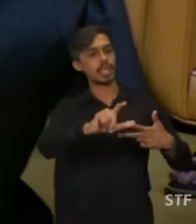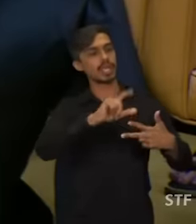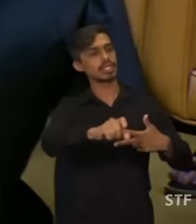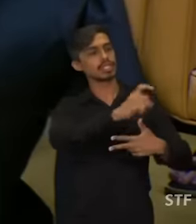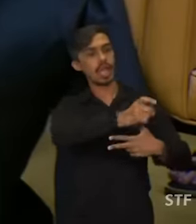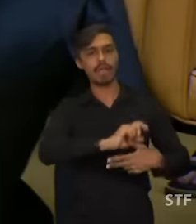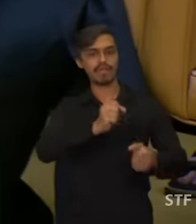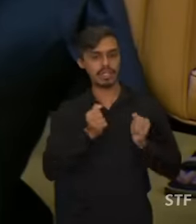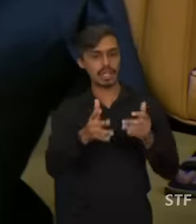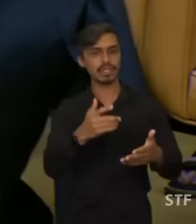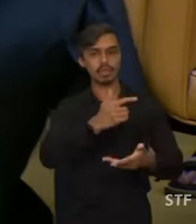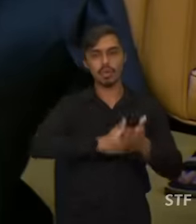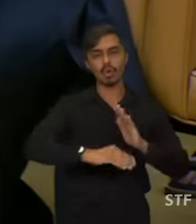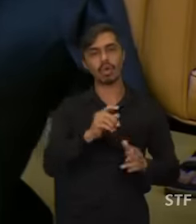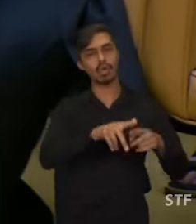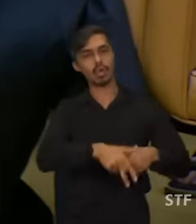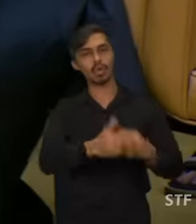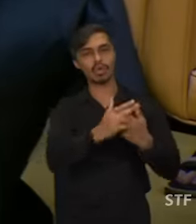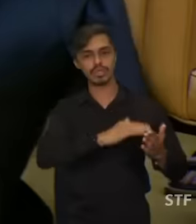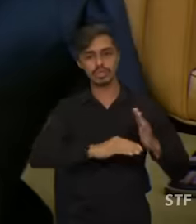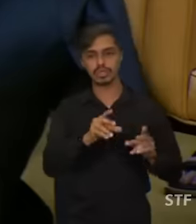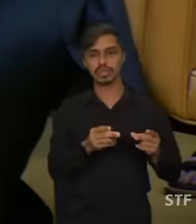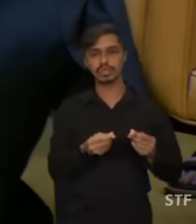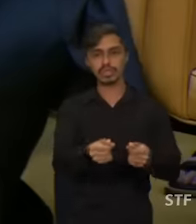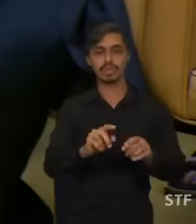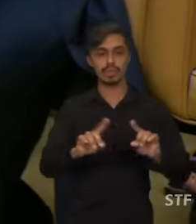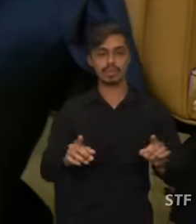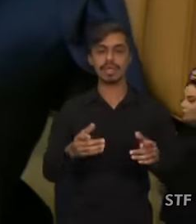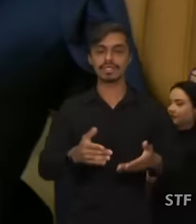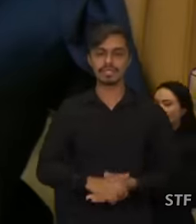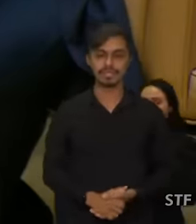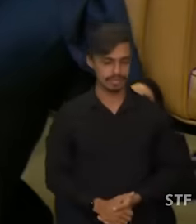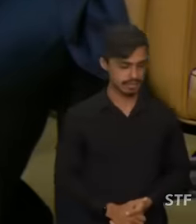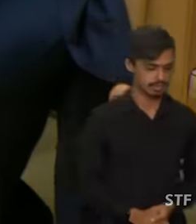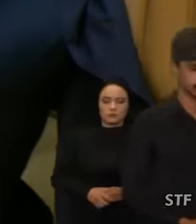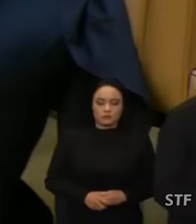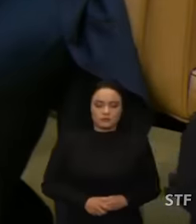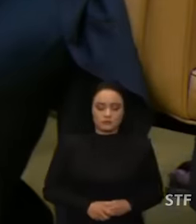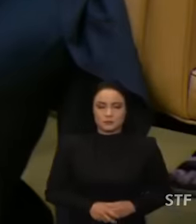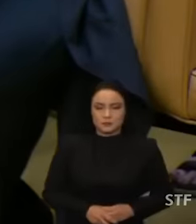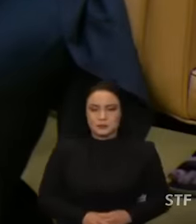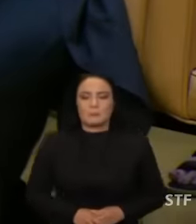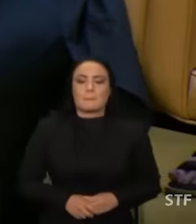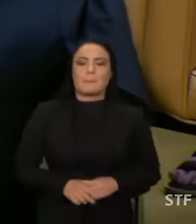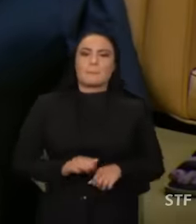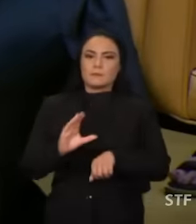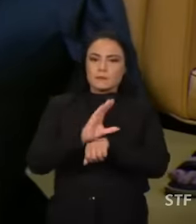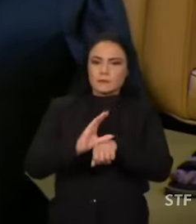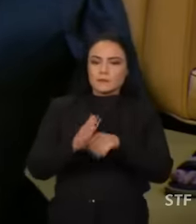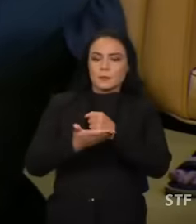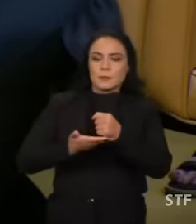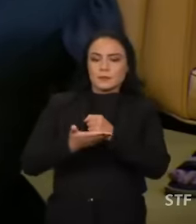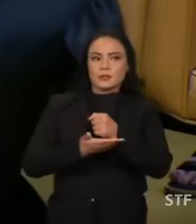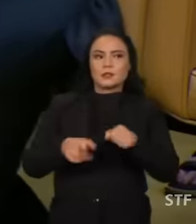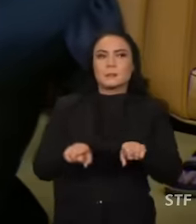ajam para sanar esse estado de coisas inconstitucionais. Mas essa ação deve ser feita conforme a Constituição, nas balizas da Constituição. E